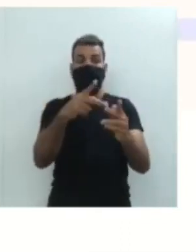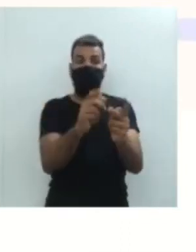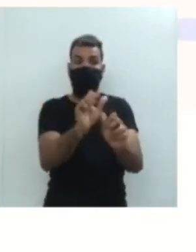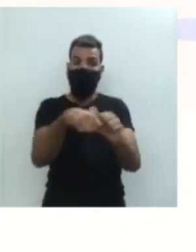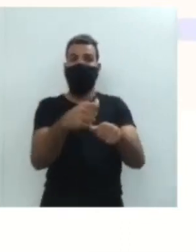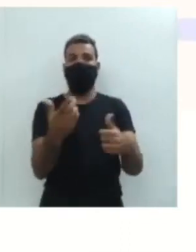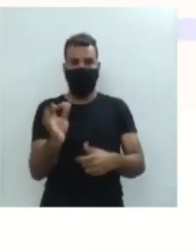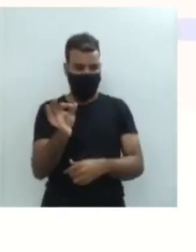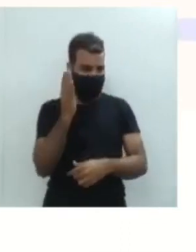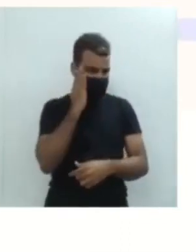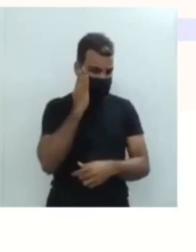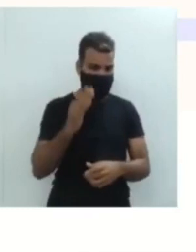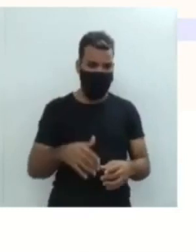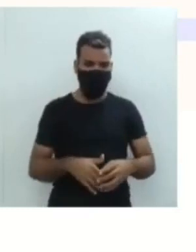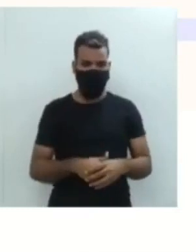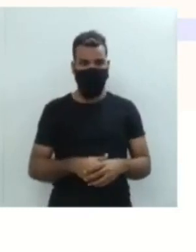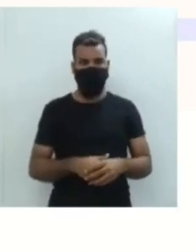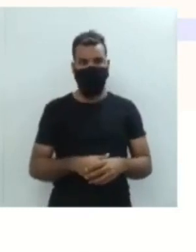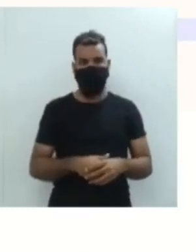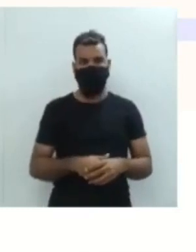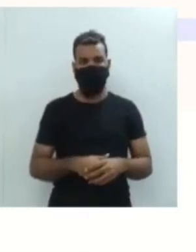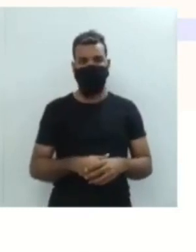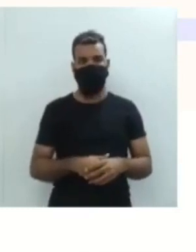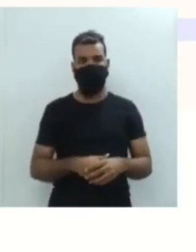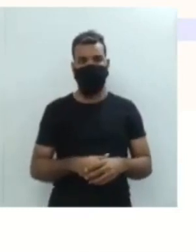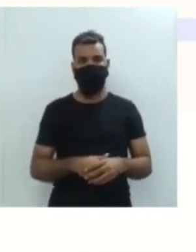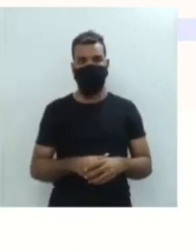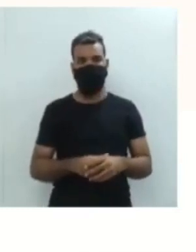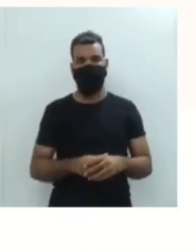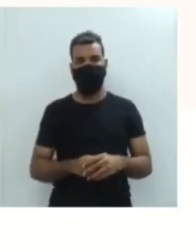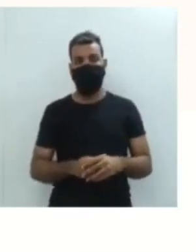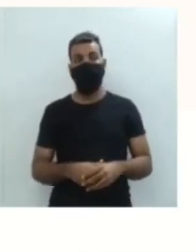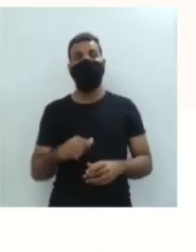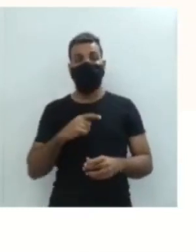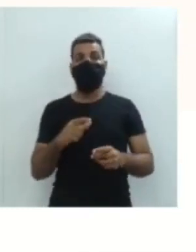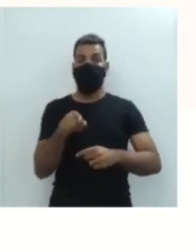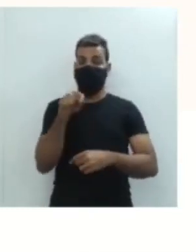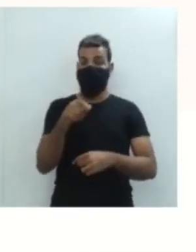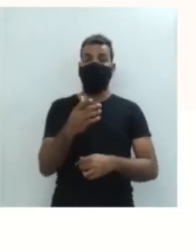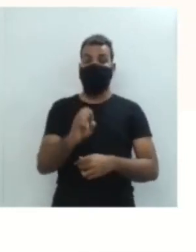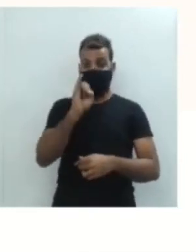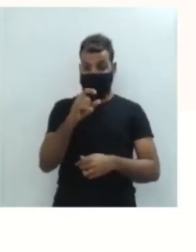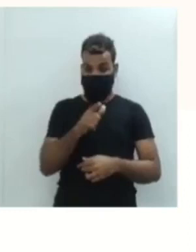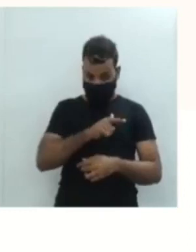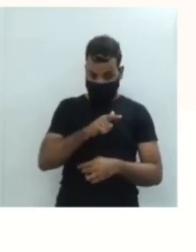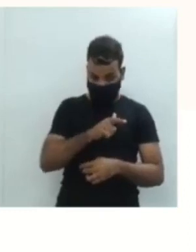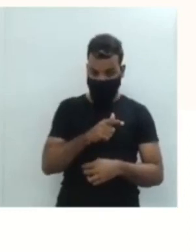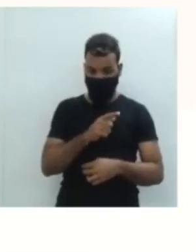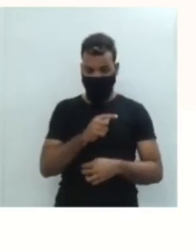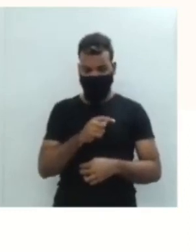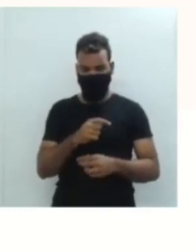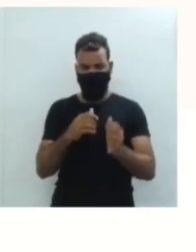prato Ok então ele vai fazer isso baseado no código que ele é se ele obtiver